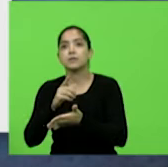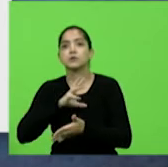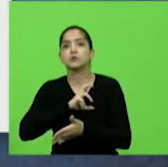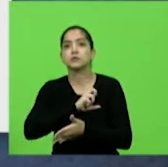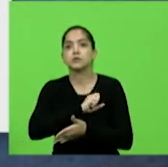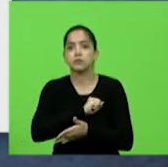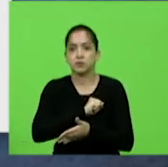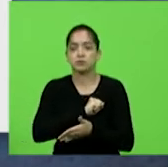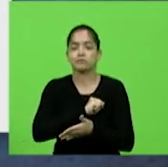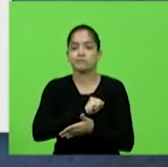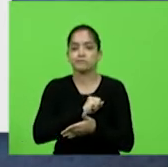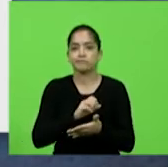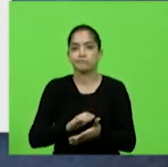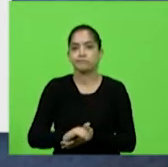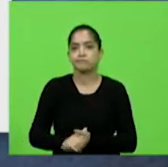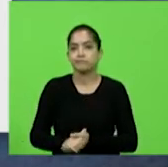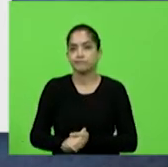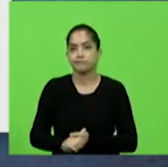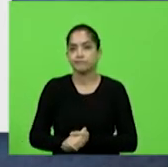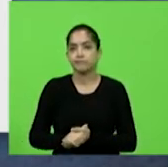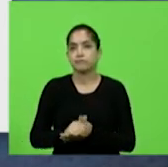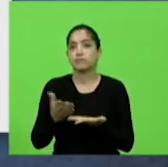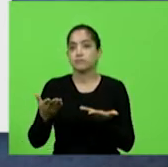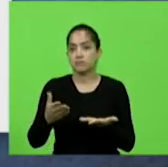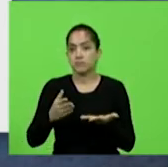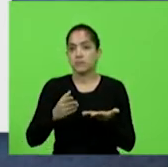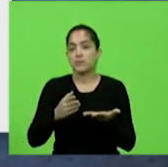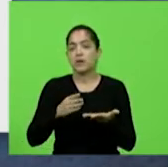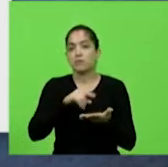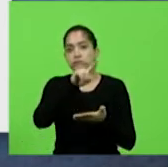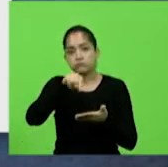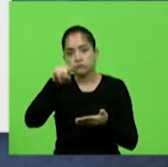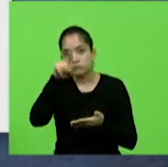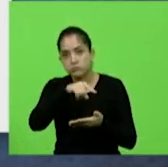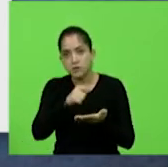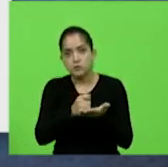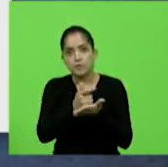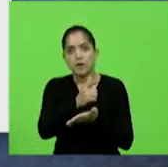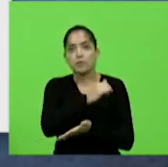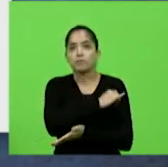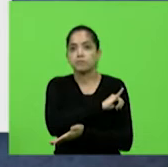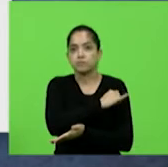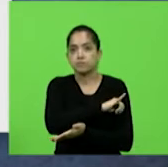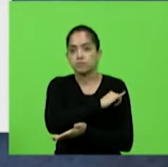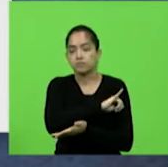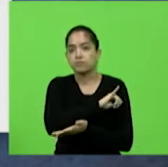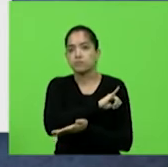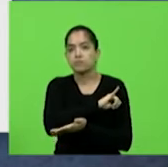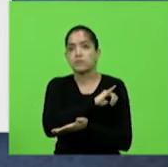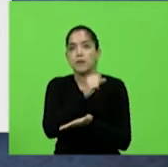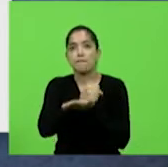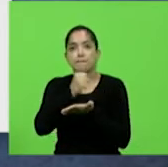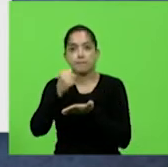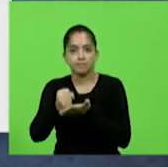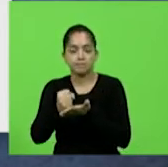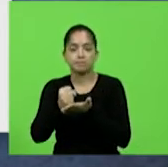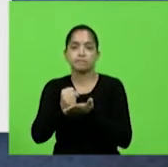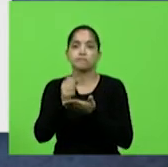Ação trabalhista. Justiça suspende pagamento no Rio de Janeiro de empresa contratada pela gestão do SAMU, a